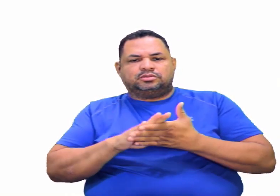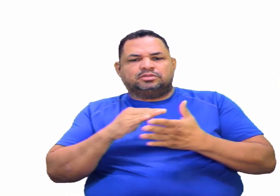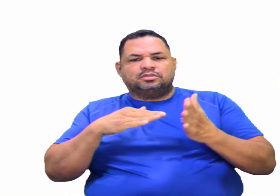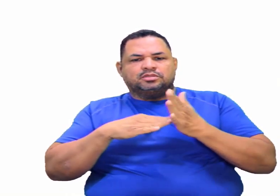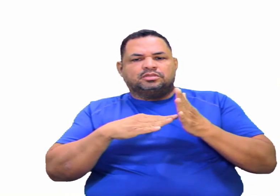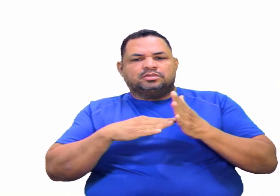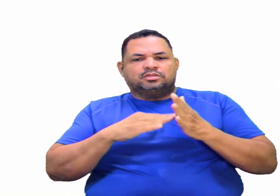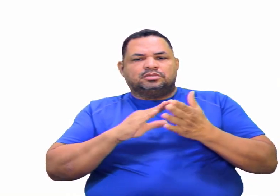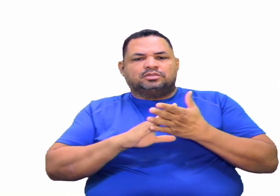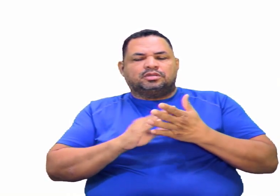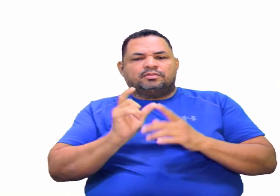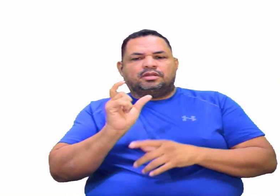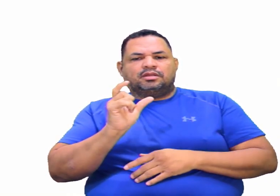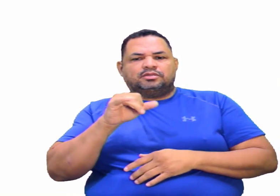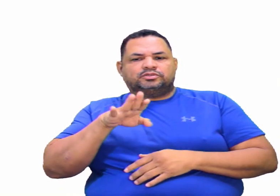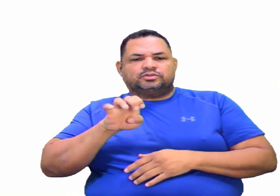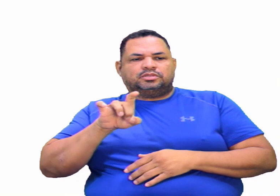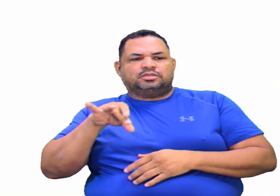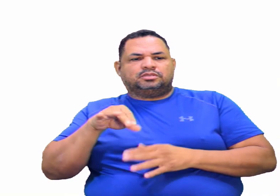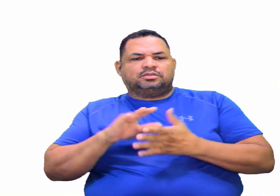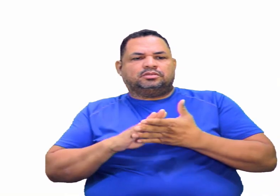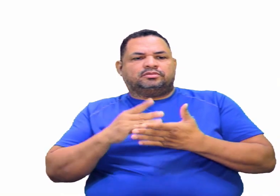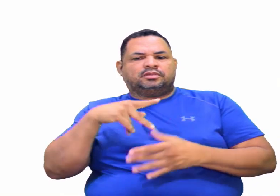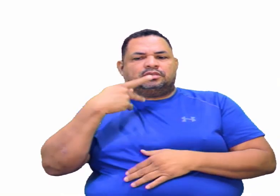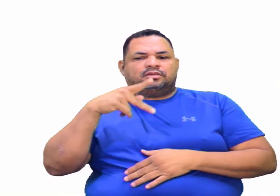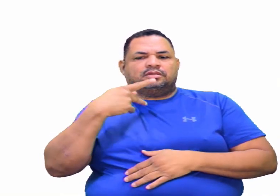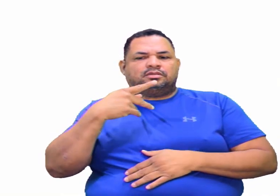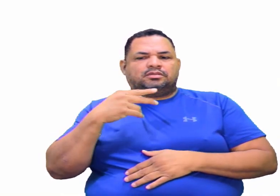termo surrealismo refere-se à ideia de...